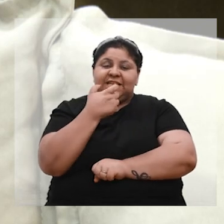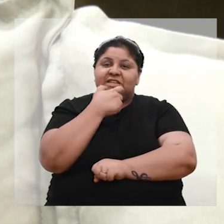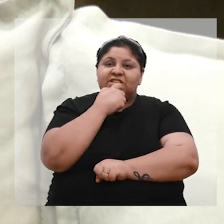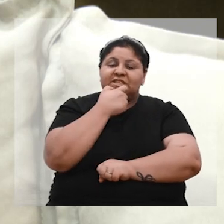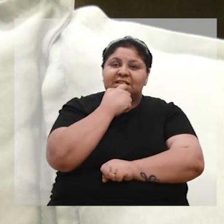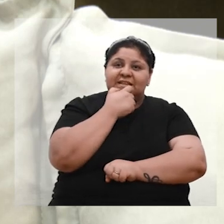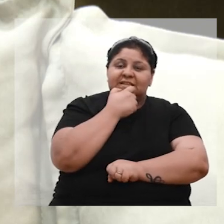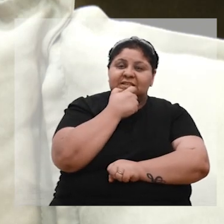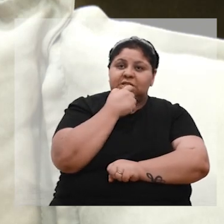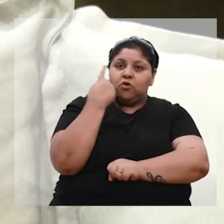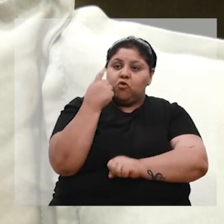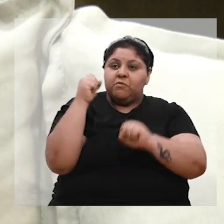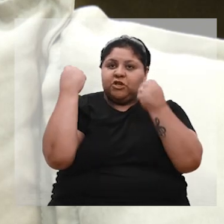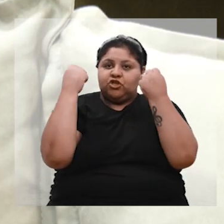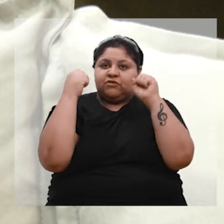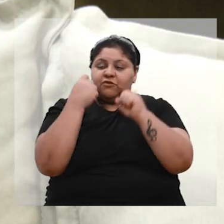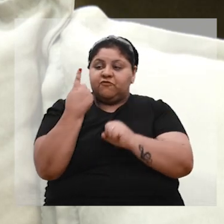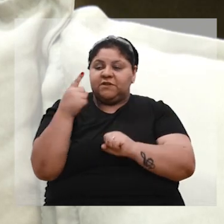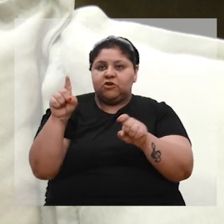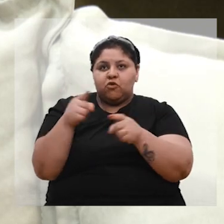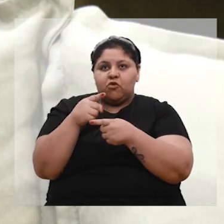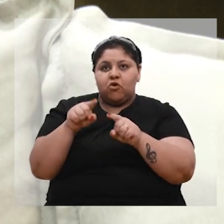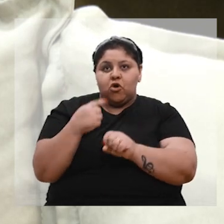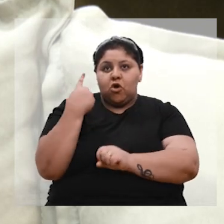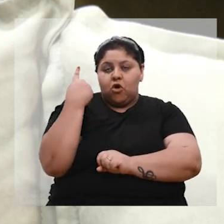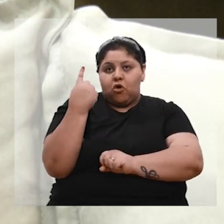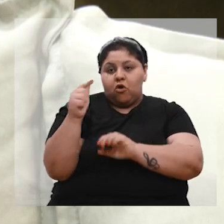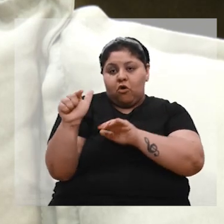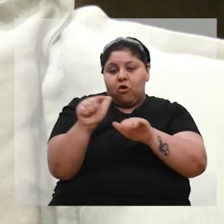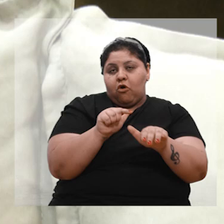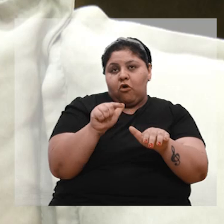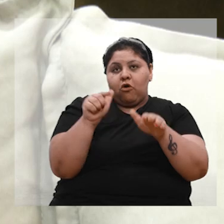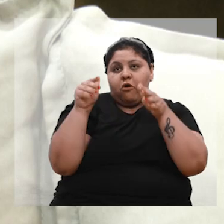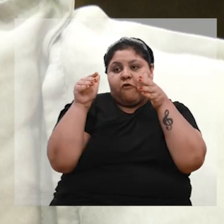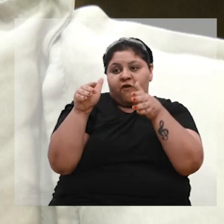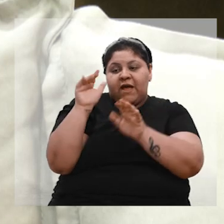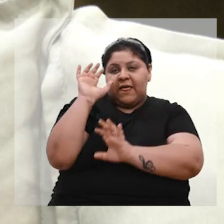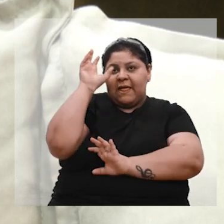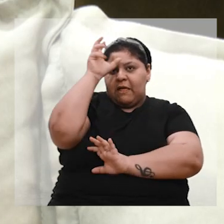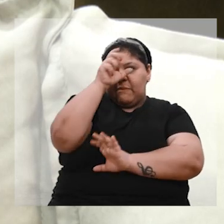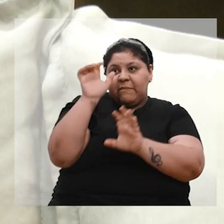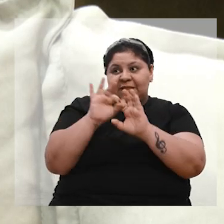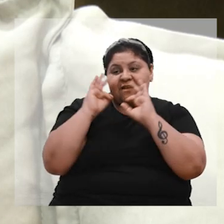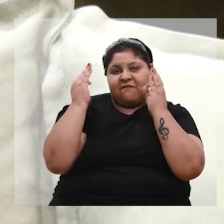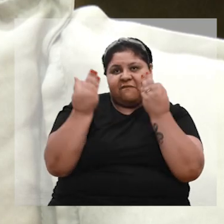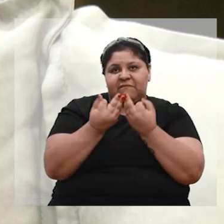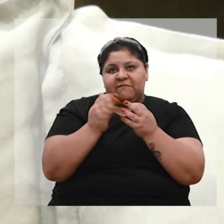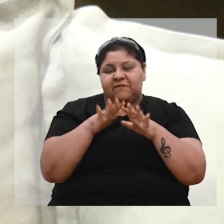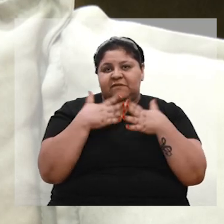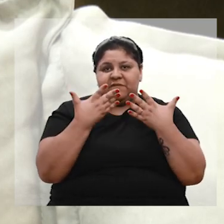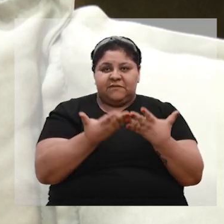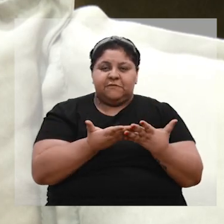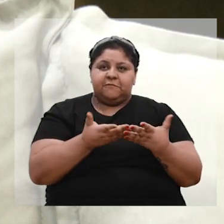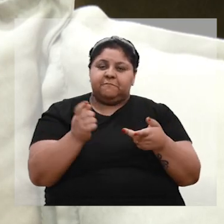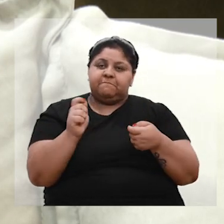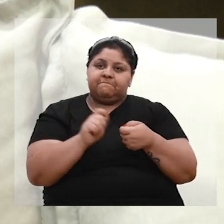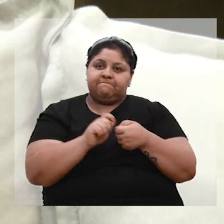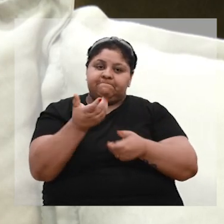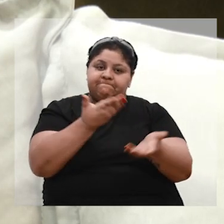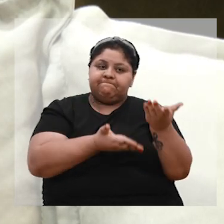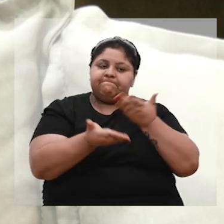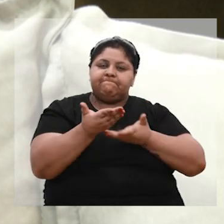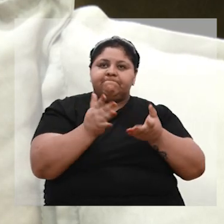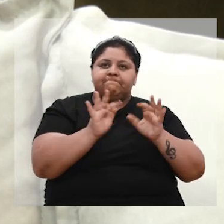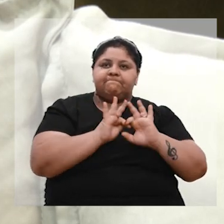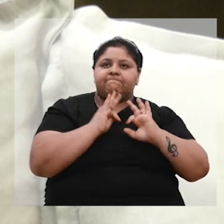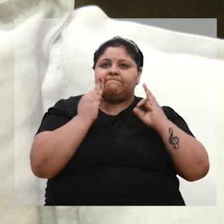de música. E uma delas, por semana, é destinada para atender as famílias. Então, a gente faz